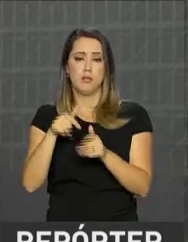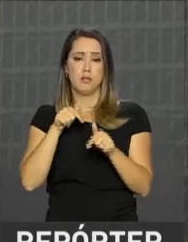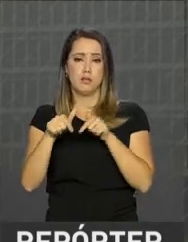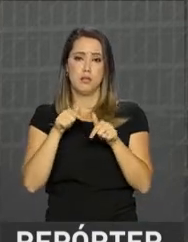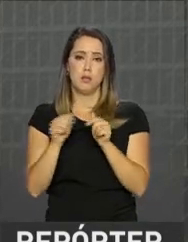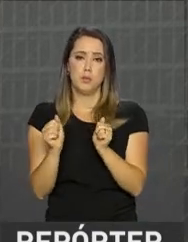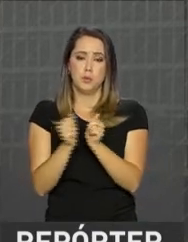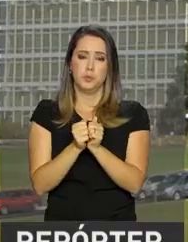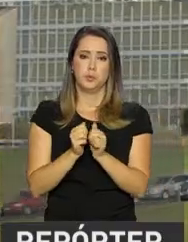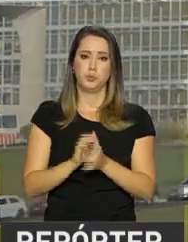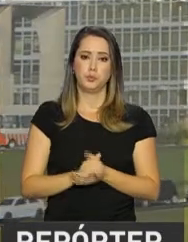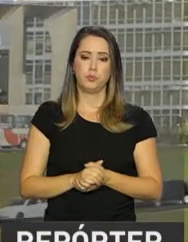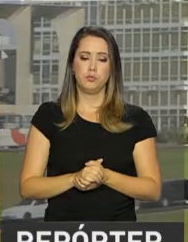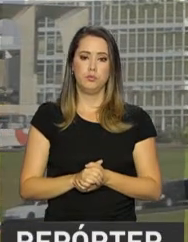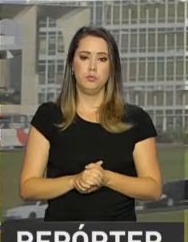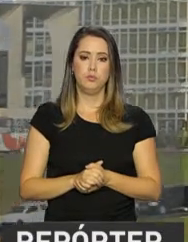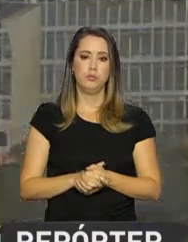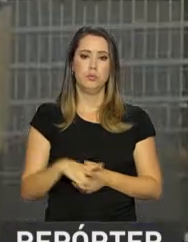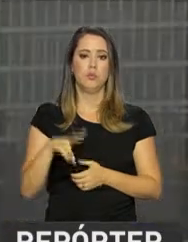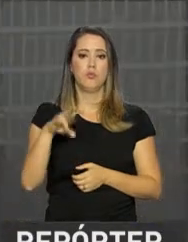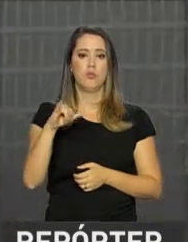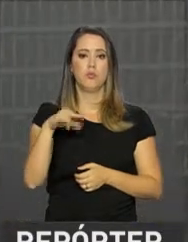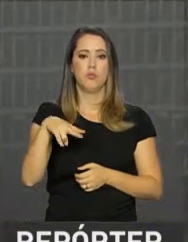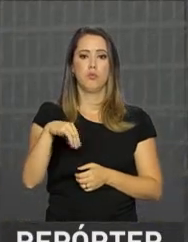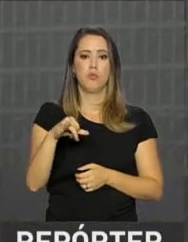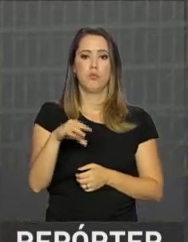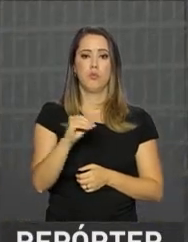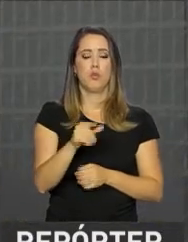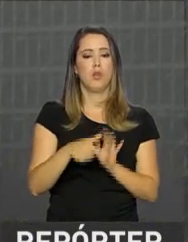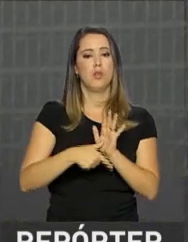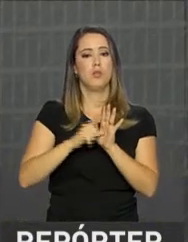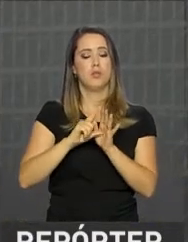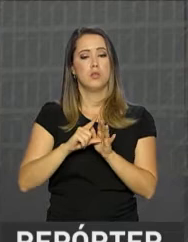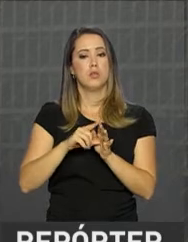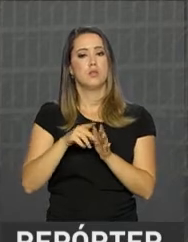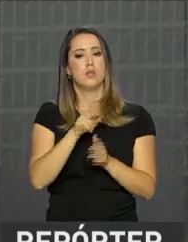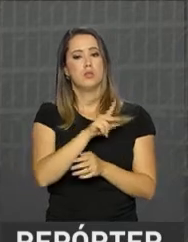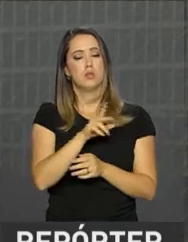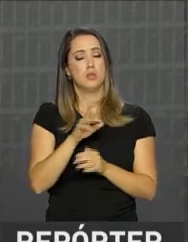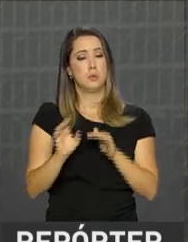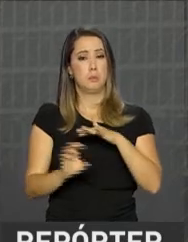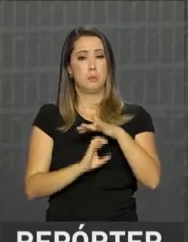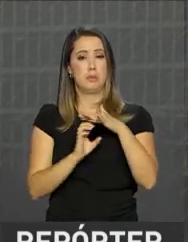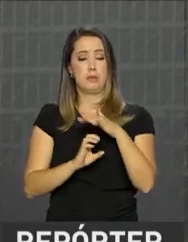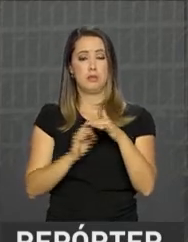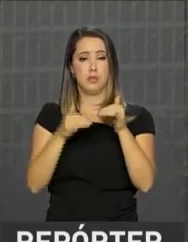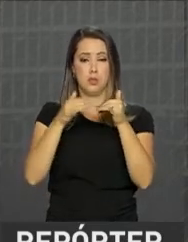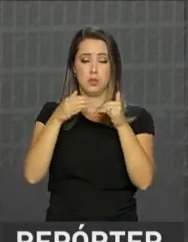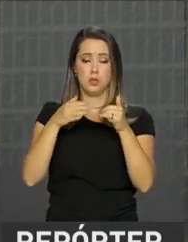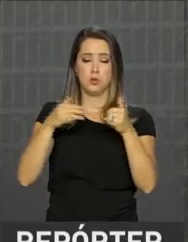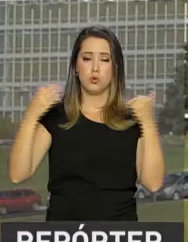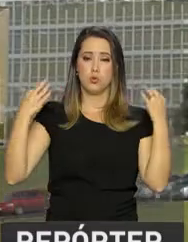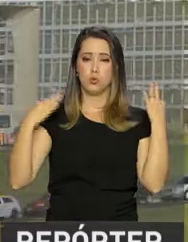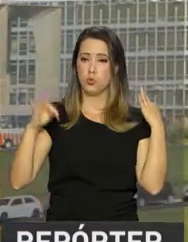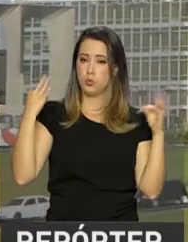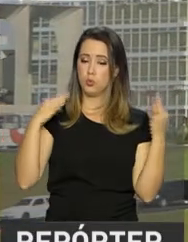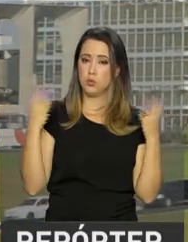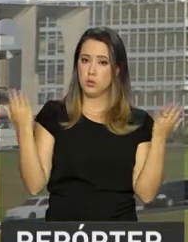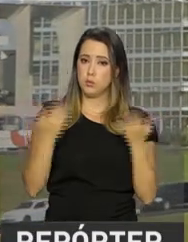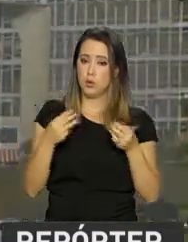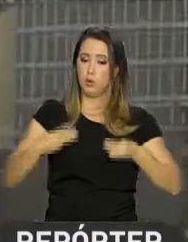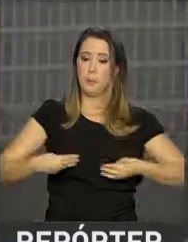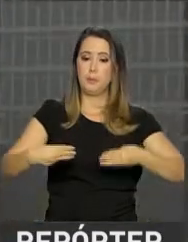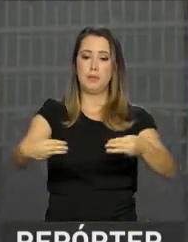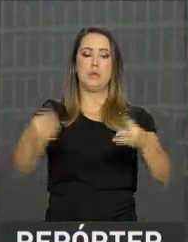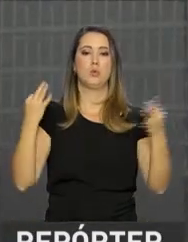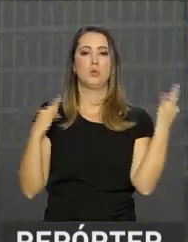ministro interino vinícius lummertz que antes ocupava a presidência da embratur é o novo ministro do turismo eo ministro